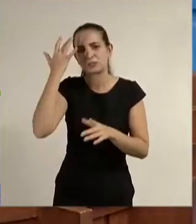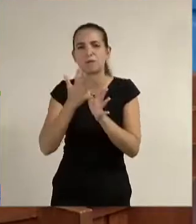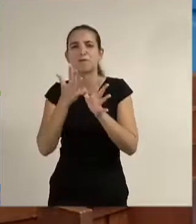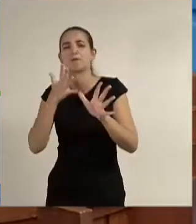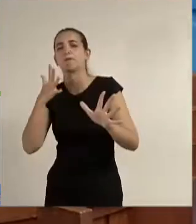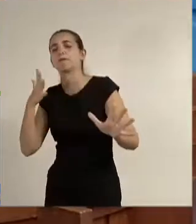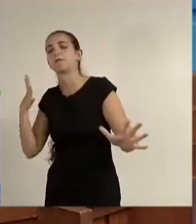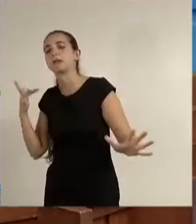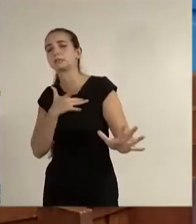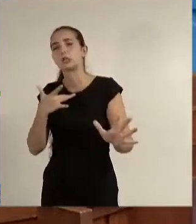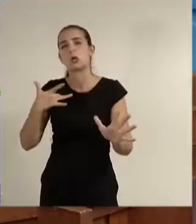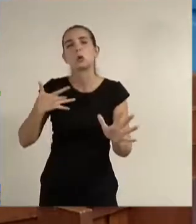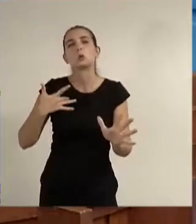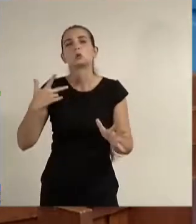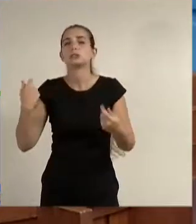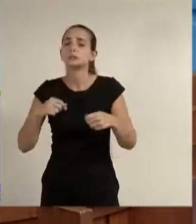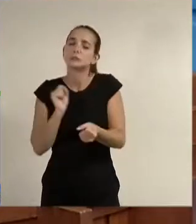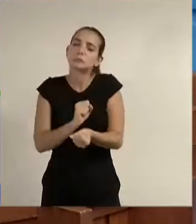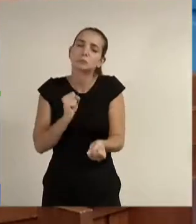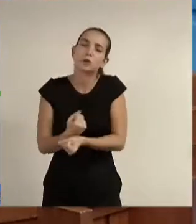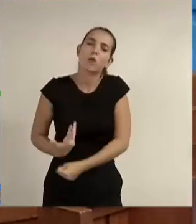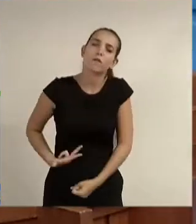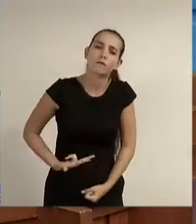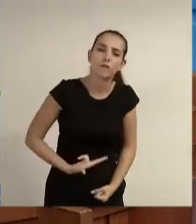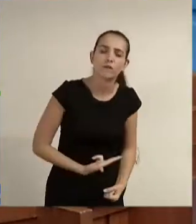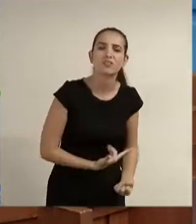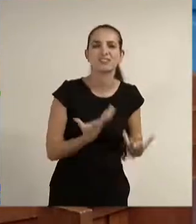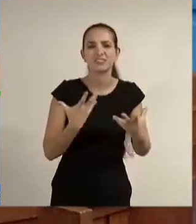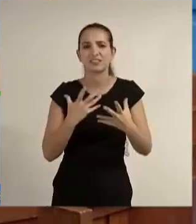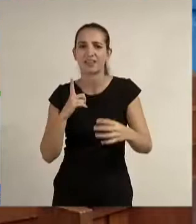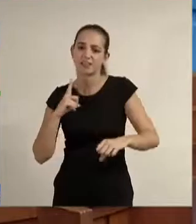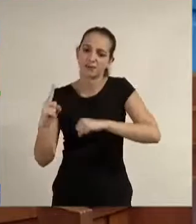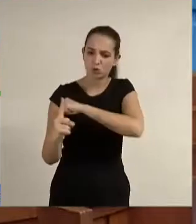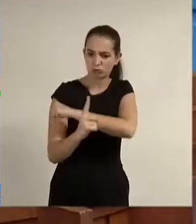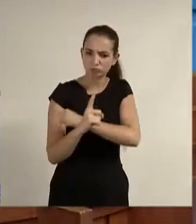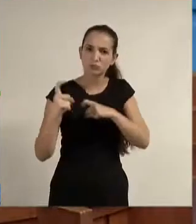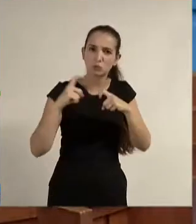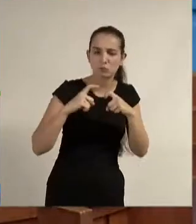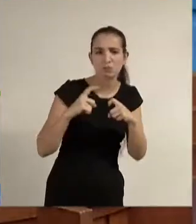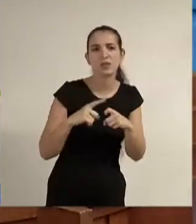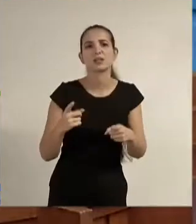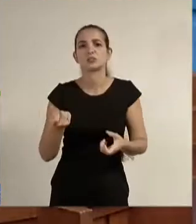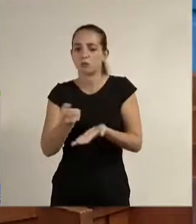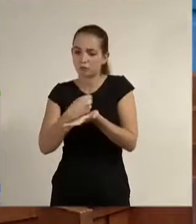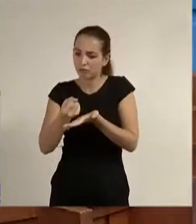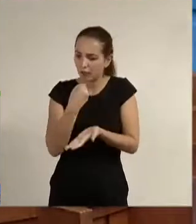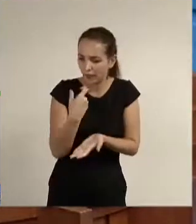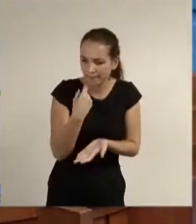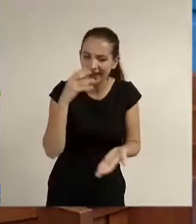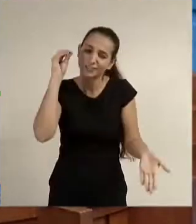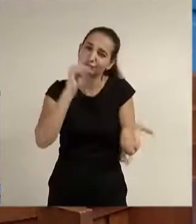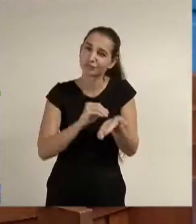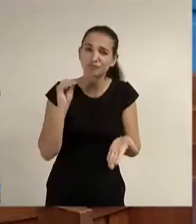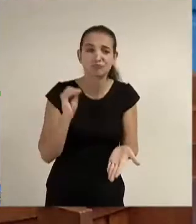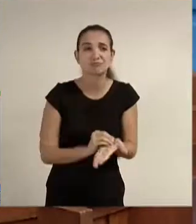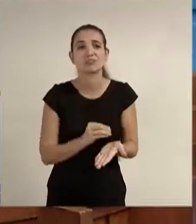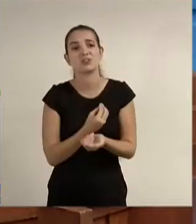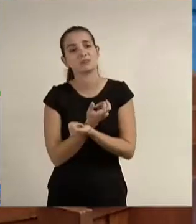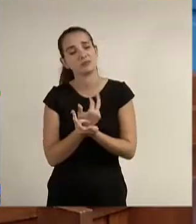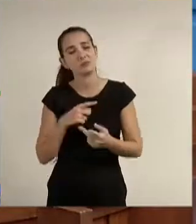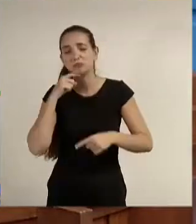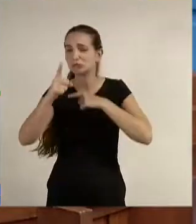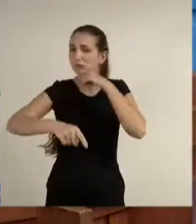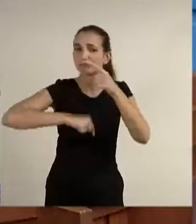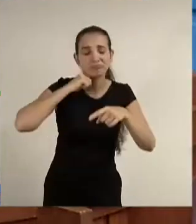com a cirurgia que a pessoa está morrendo há muito tempo, cirurgia marcada, os medicamentos que ela não consegue, que ela